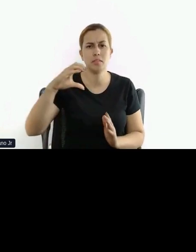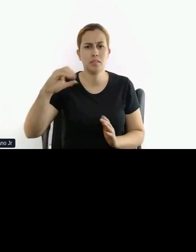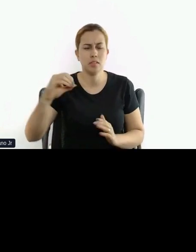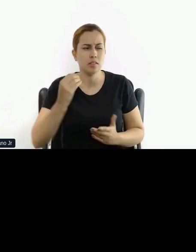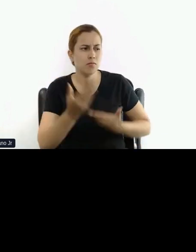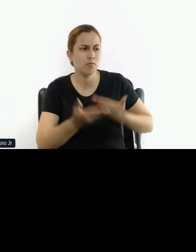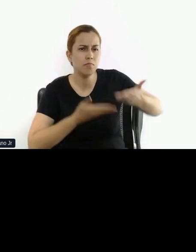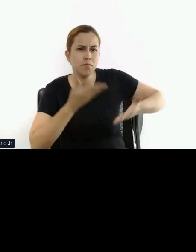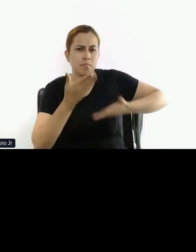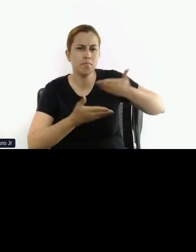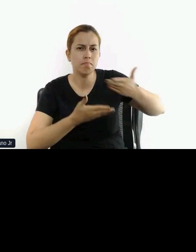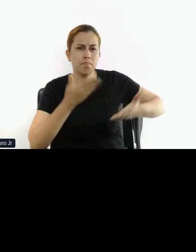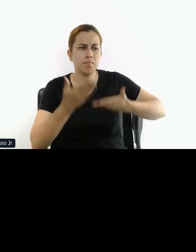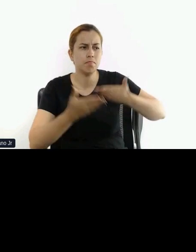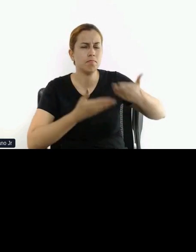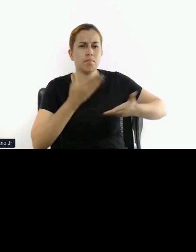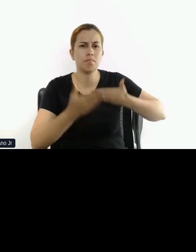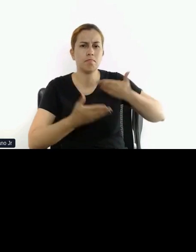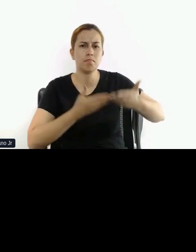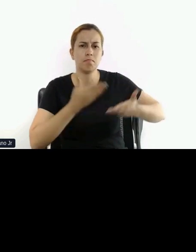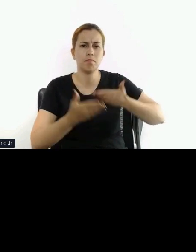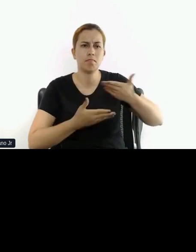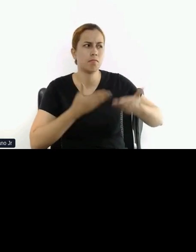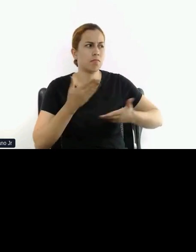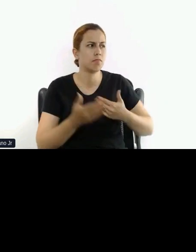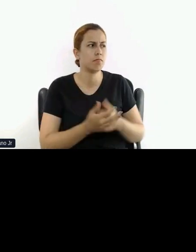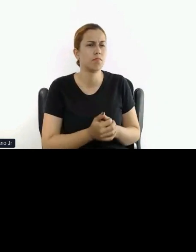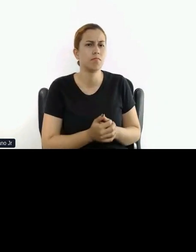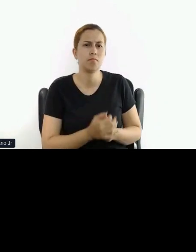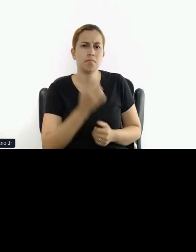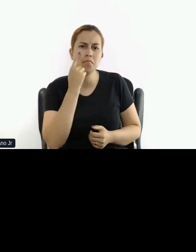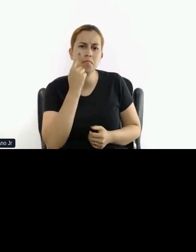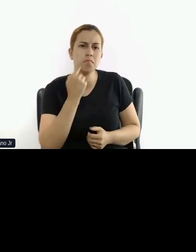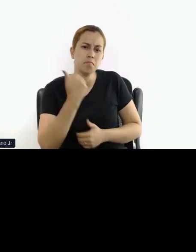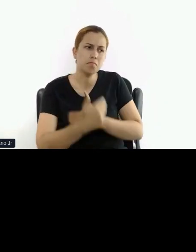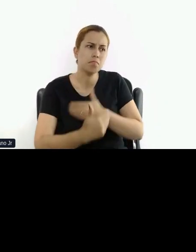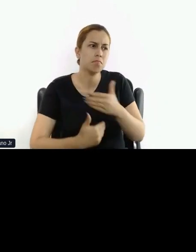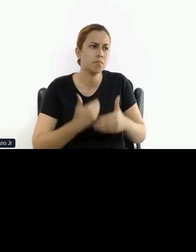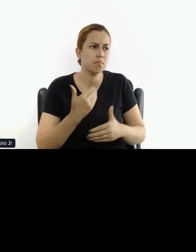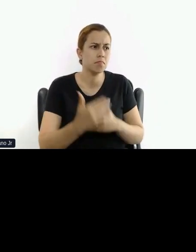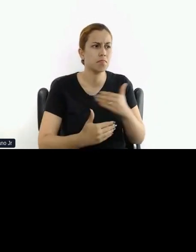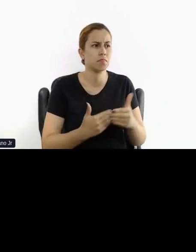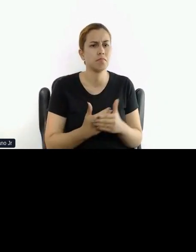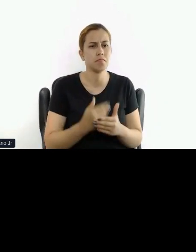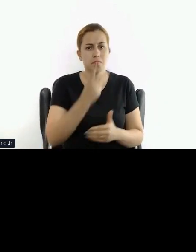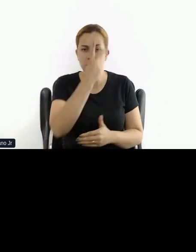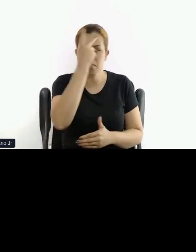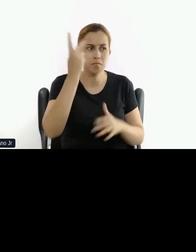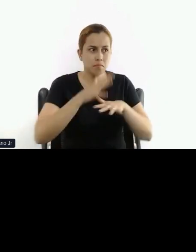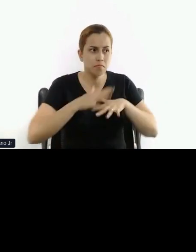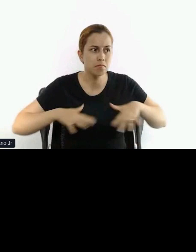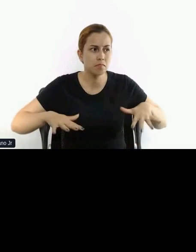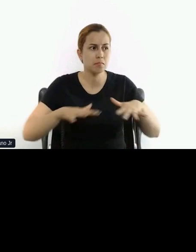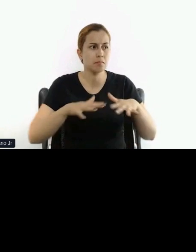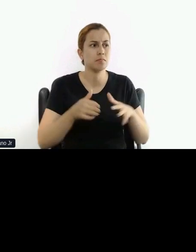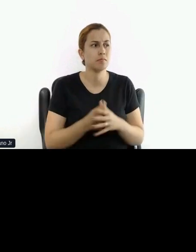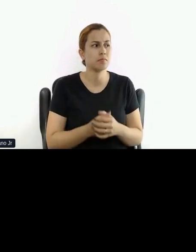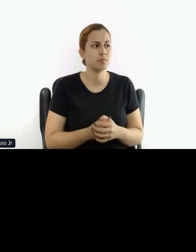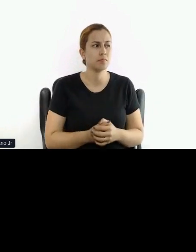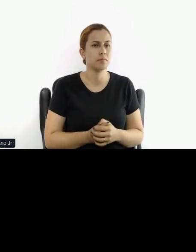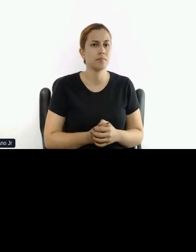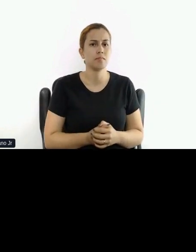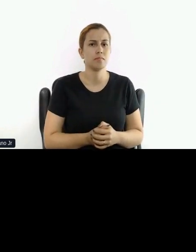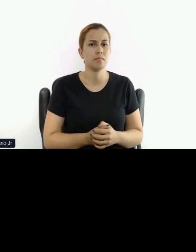aprendesse como que poderia fazer para ajudar pessoas que têm alguma... Oi, escutando. Estamos